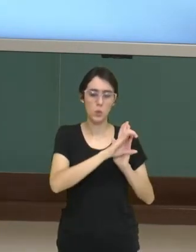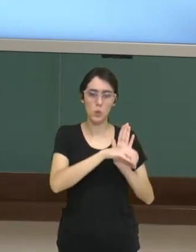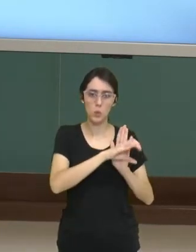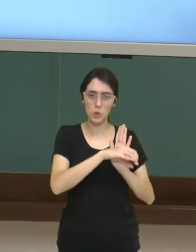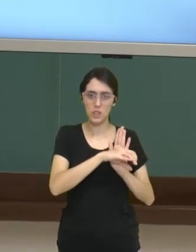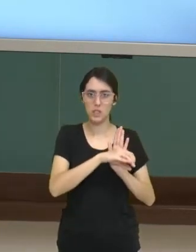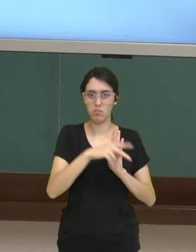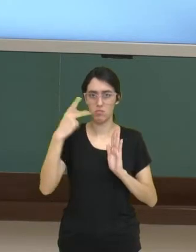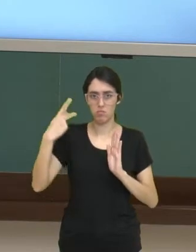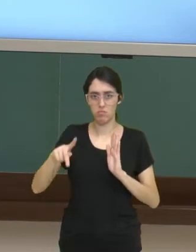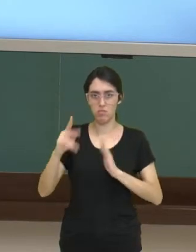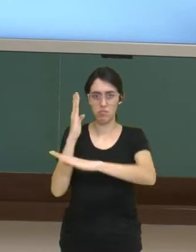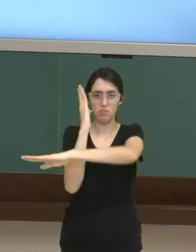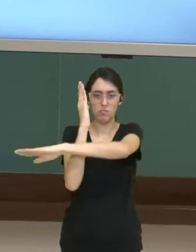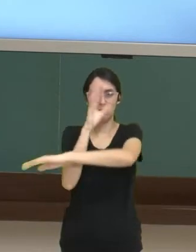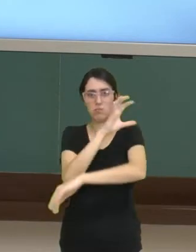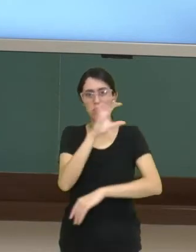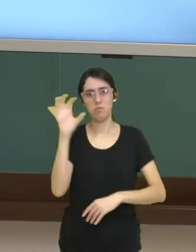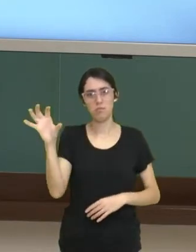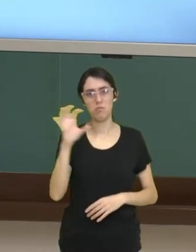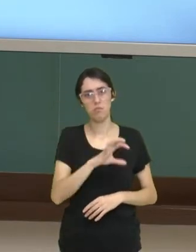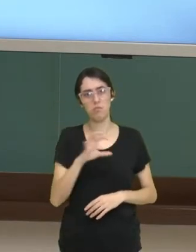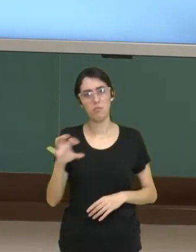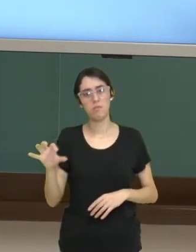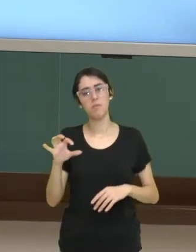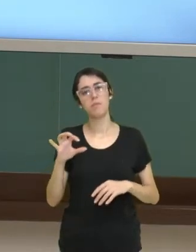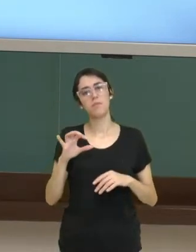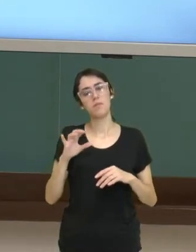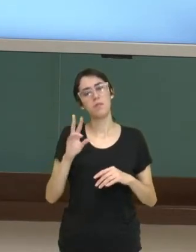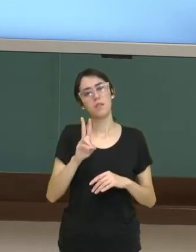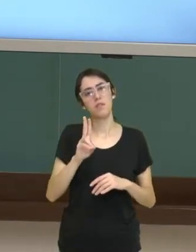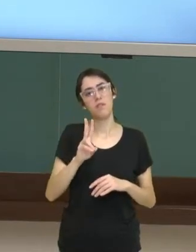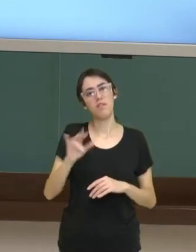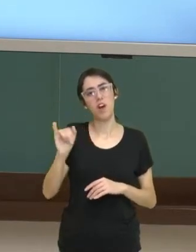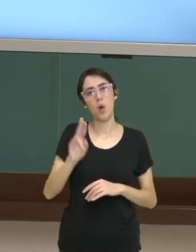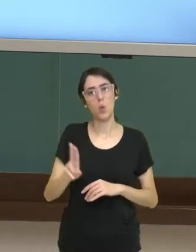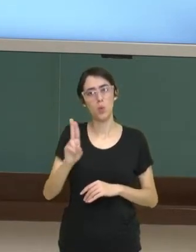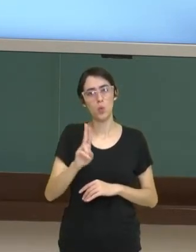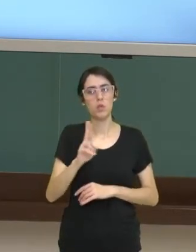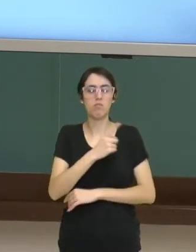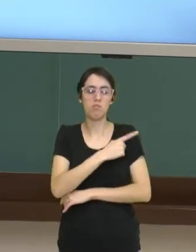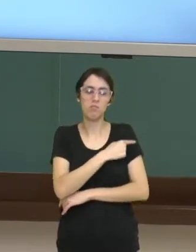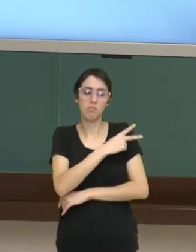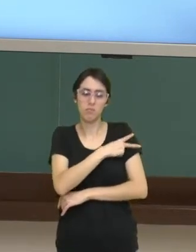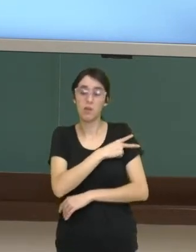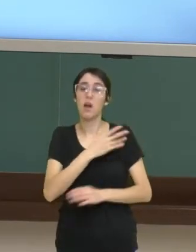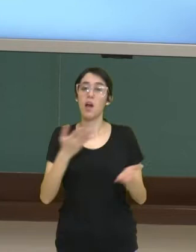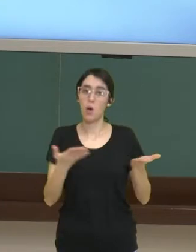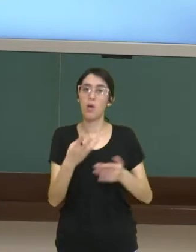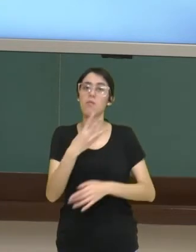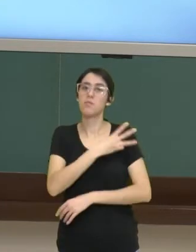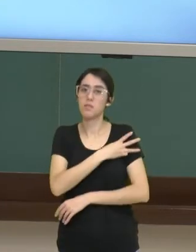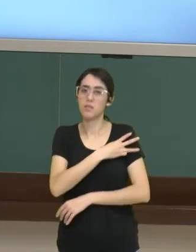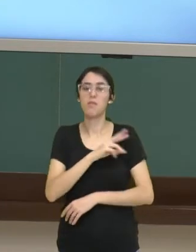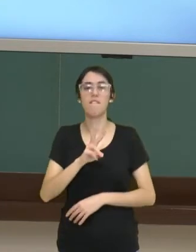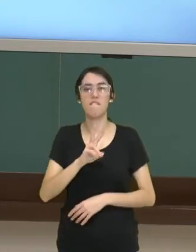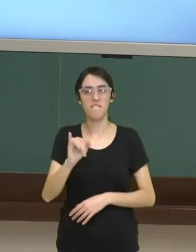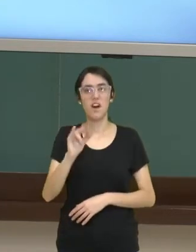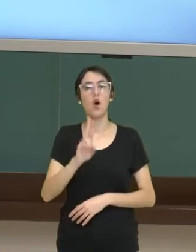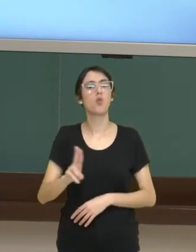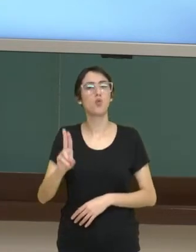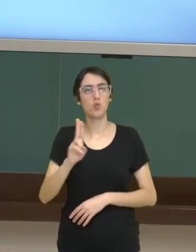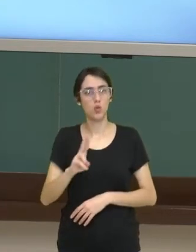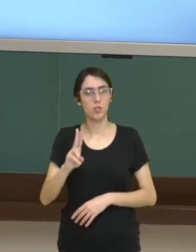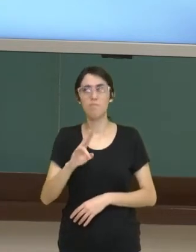não vamos utilizar apenas para as nossas aulas que a gente já utilizou no primeiro, no segundo ano, e vamos começar utilizando também agora no